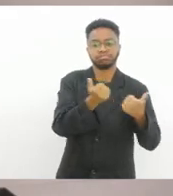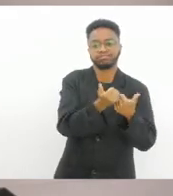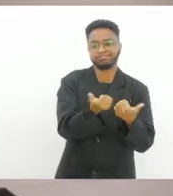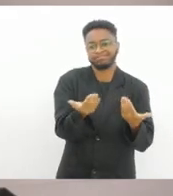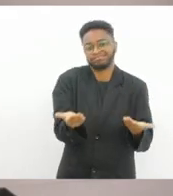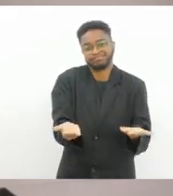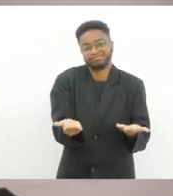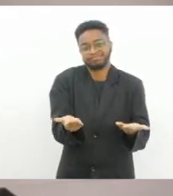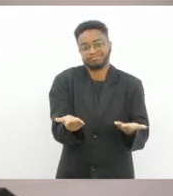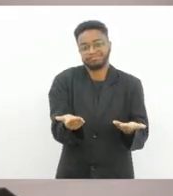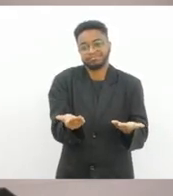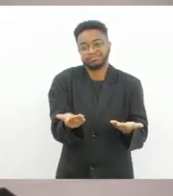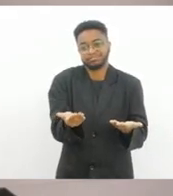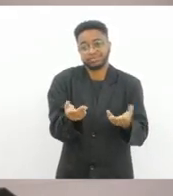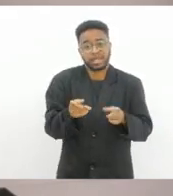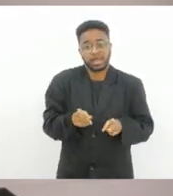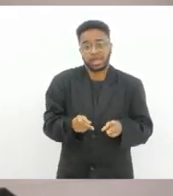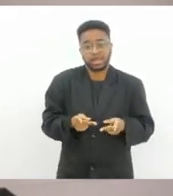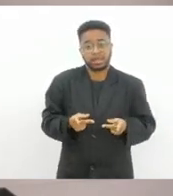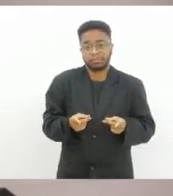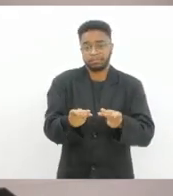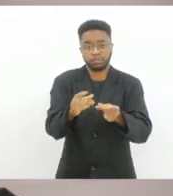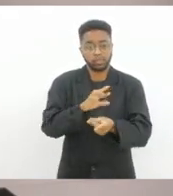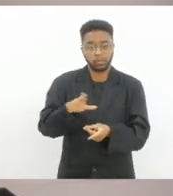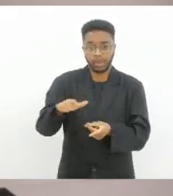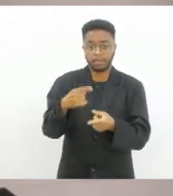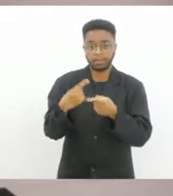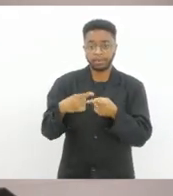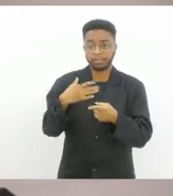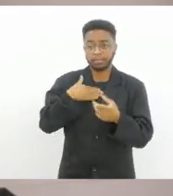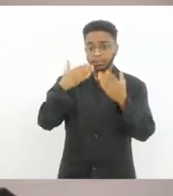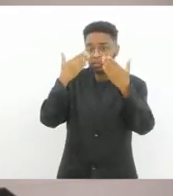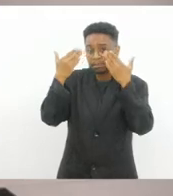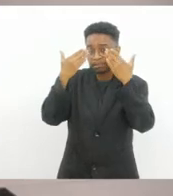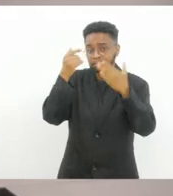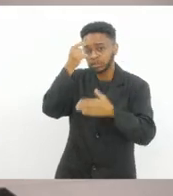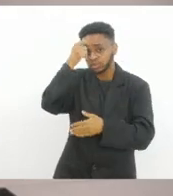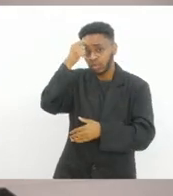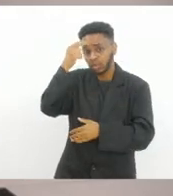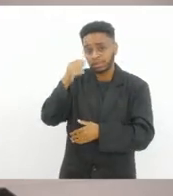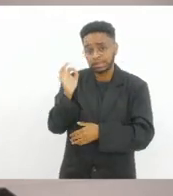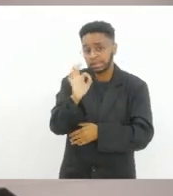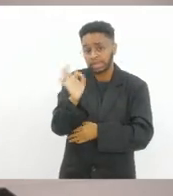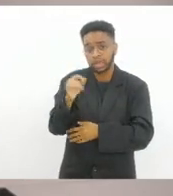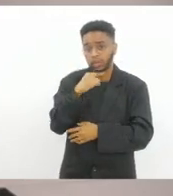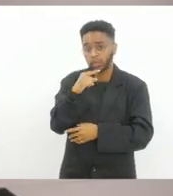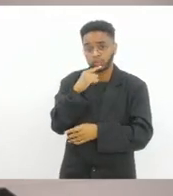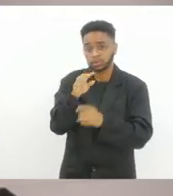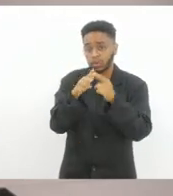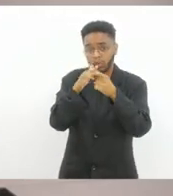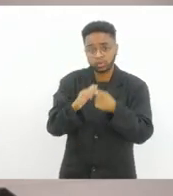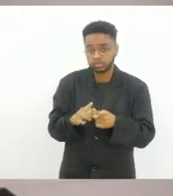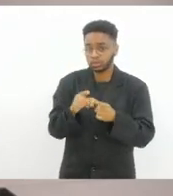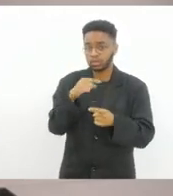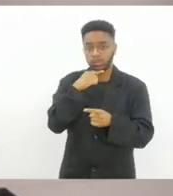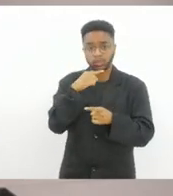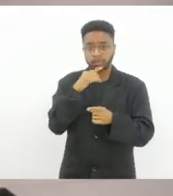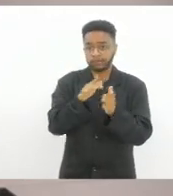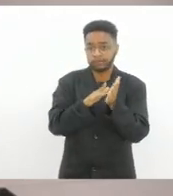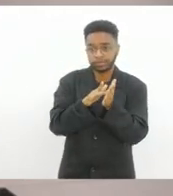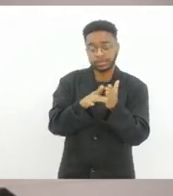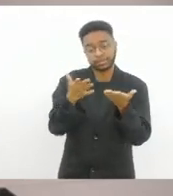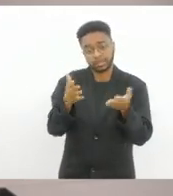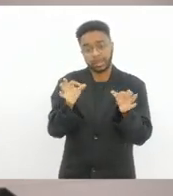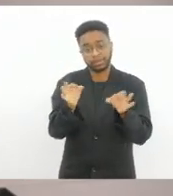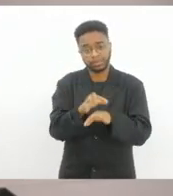é porque não é para sempre, como ela disse. O meu psicológico, ninguém vai costurar, não vai maquiar. Tá? É